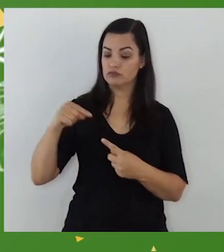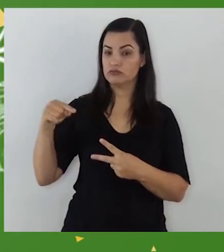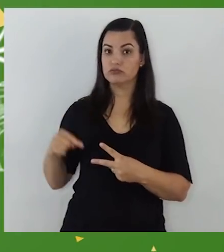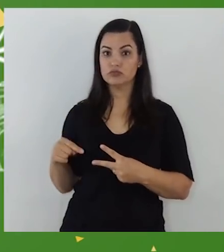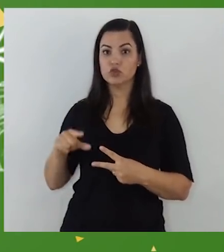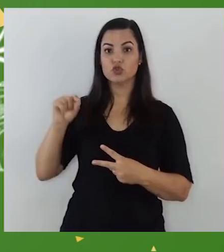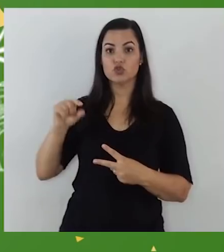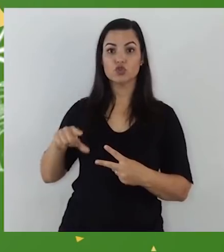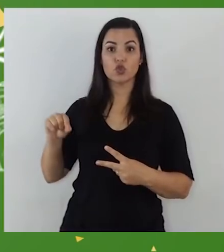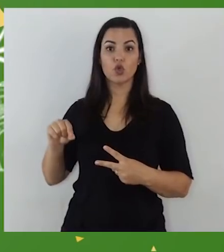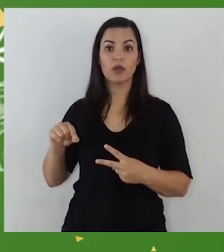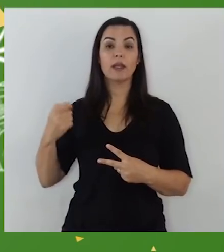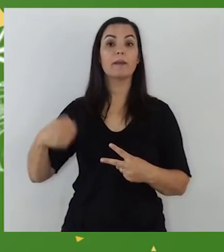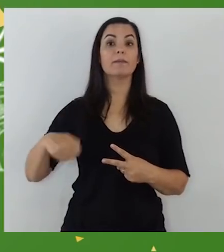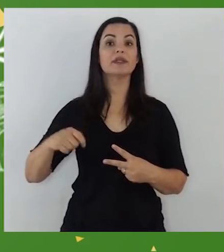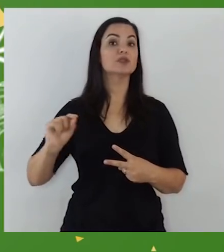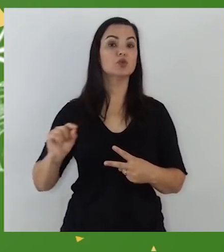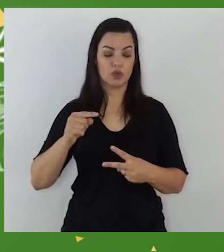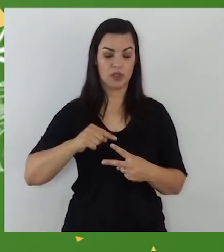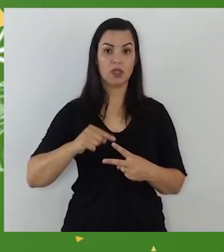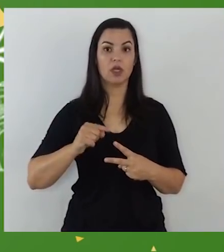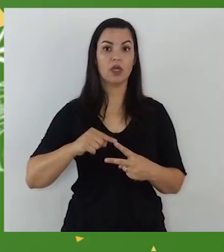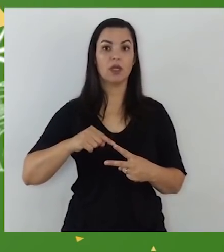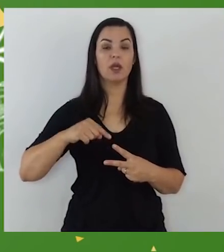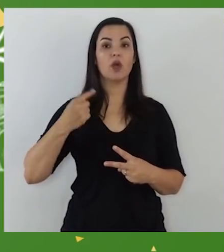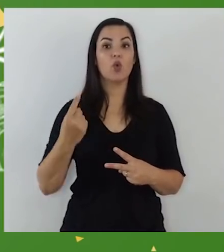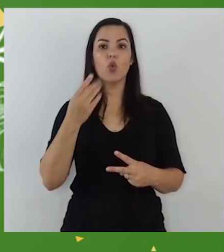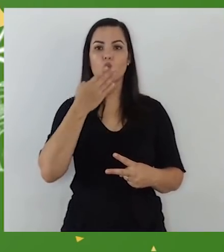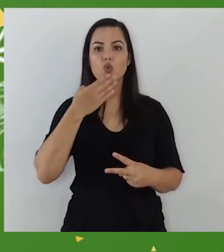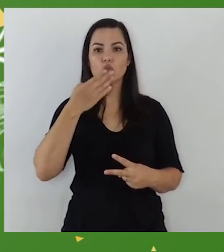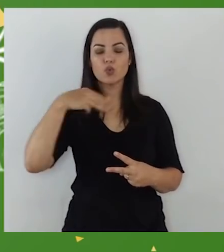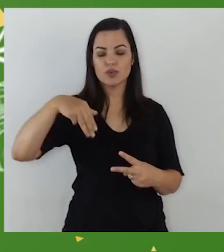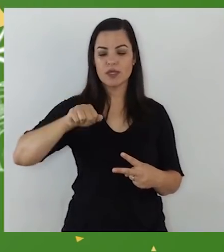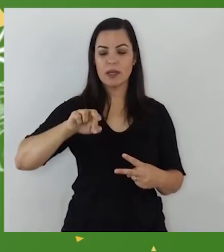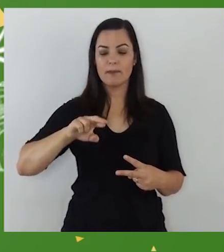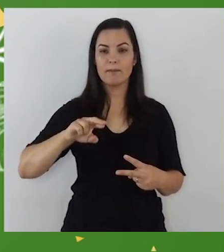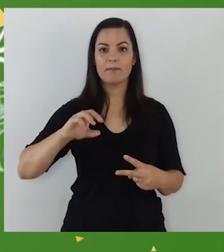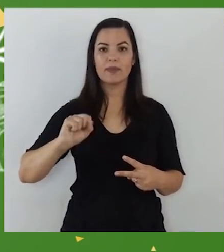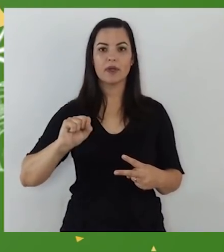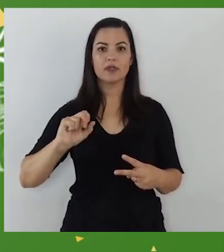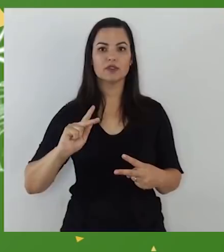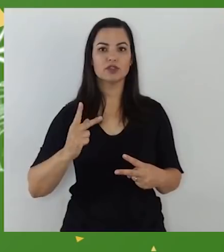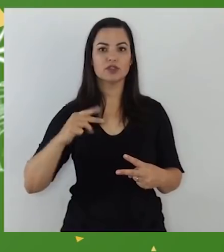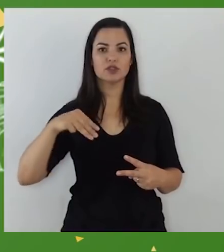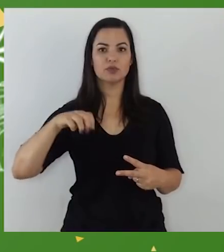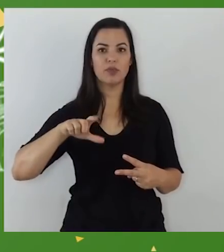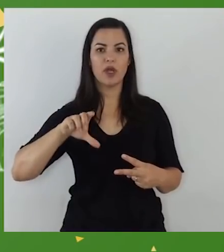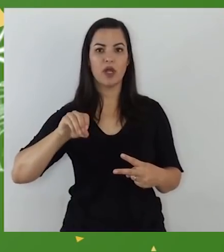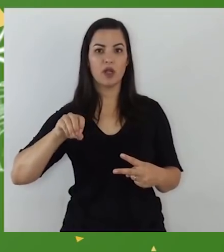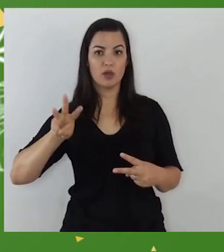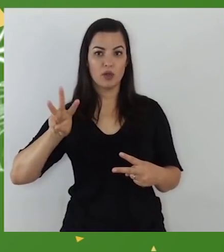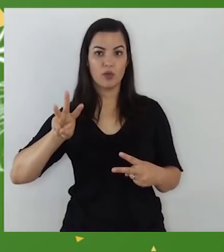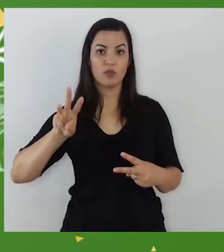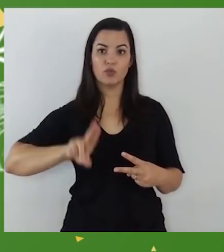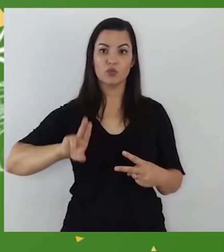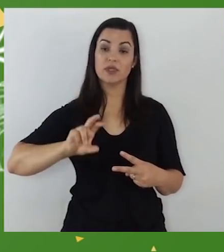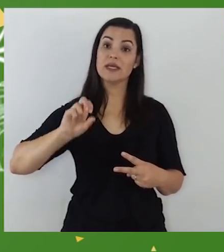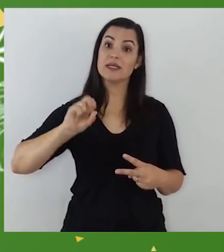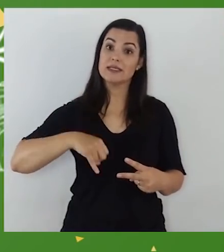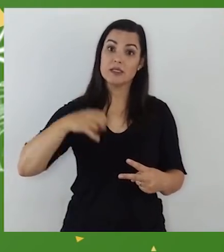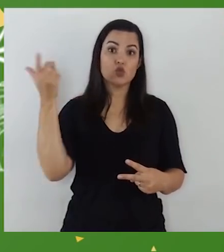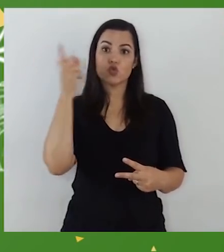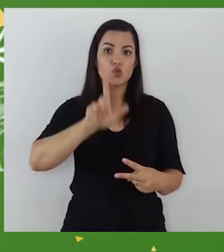opções. Você também precisa de um marshmallow. Um só você vai usar, tá bom? Ou, se não